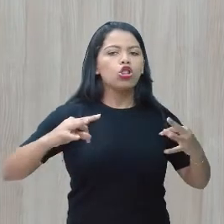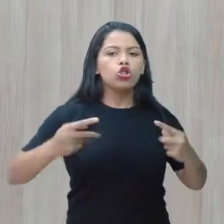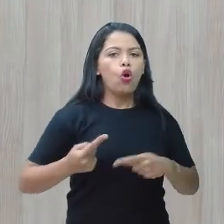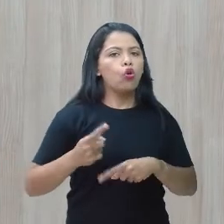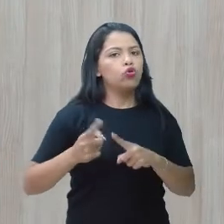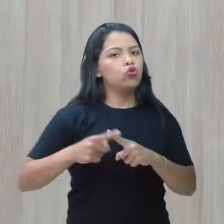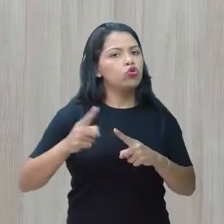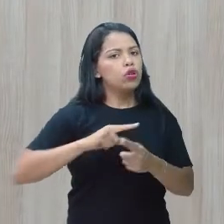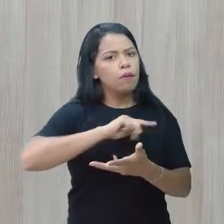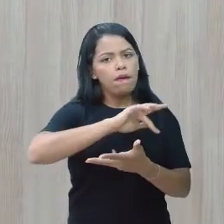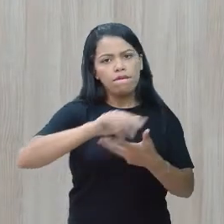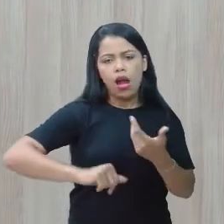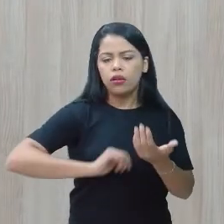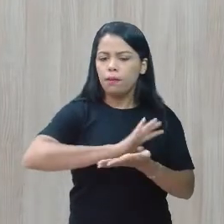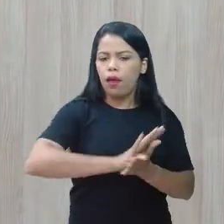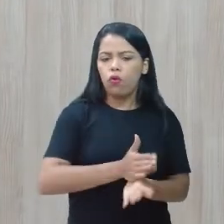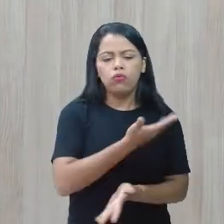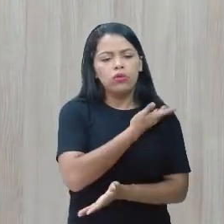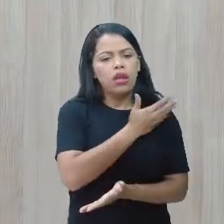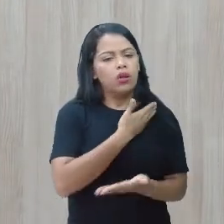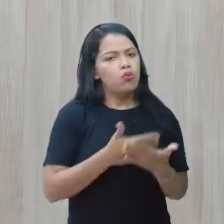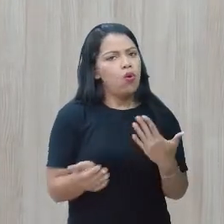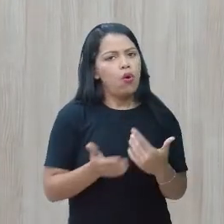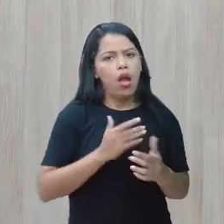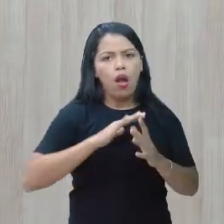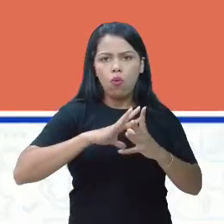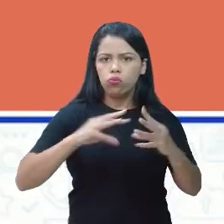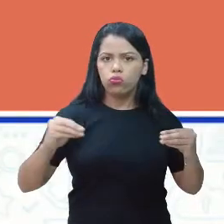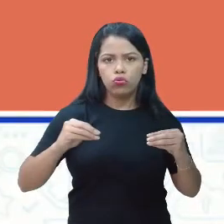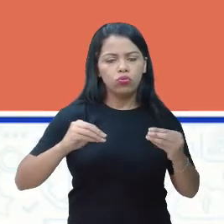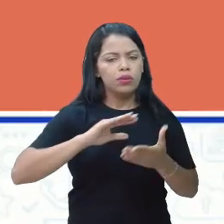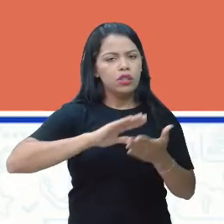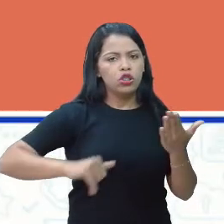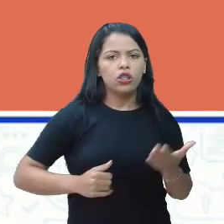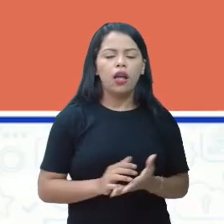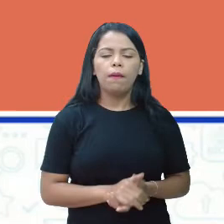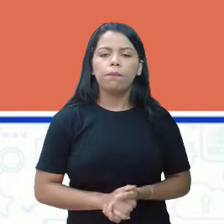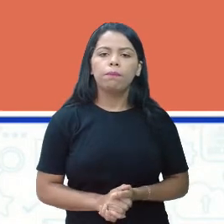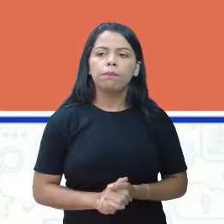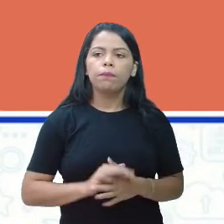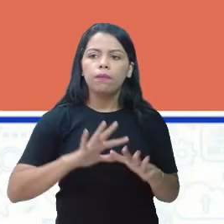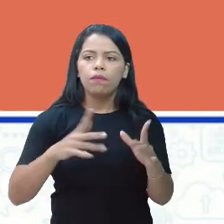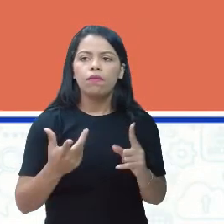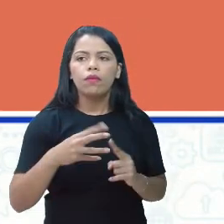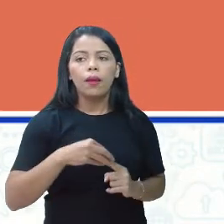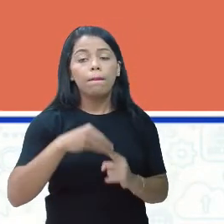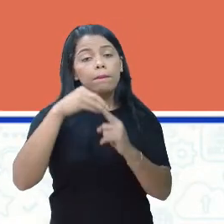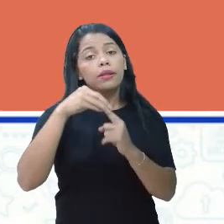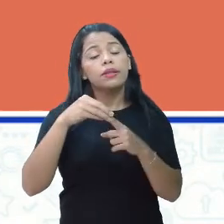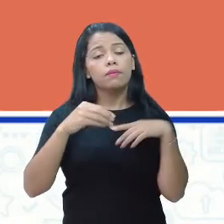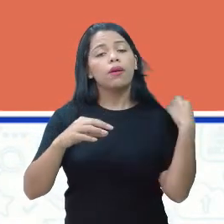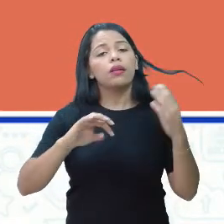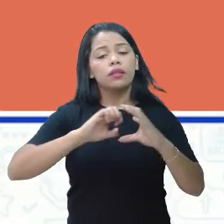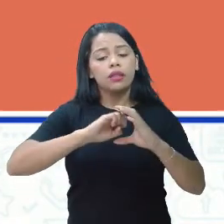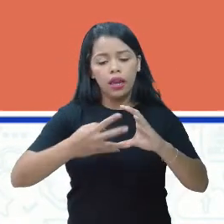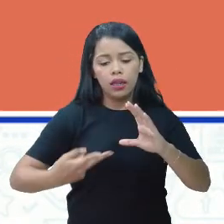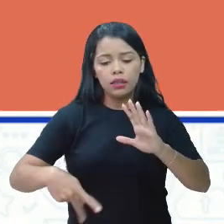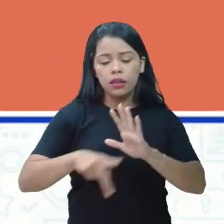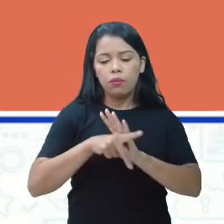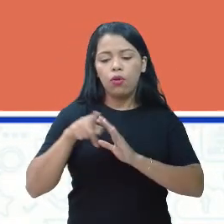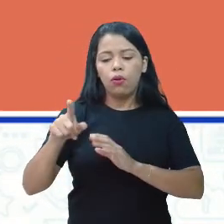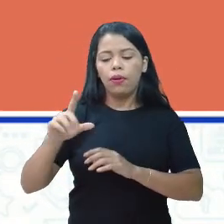for. Então, vamos seguindo, pessoal. As principais características da anedota são